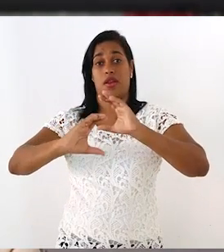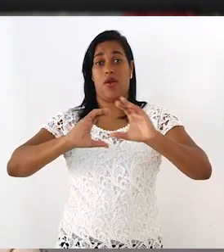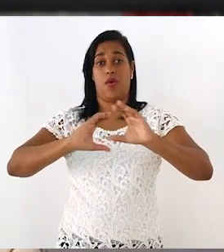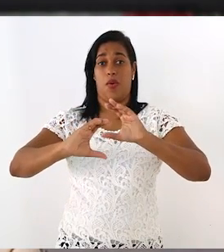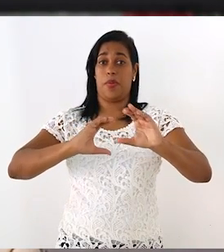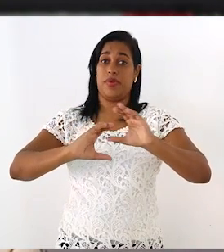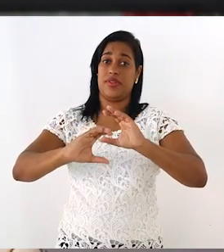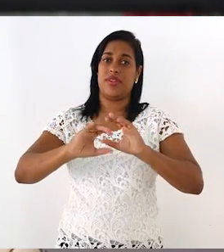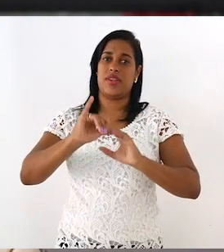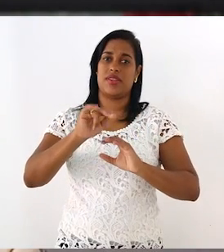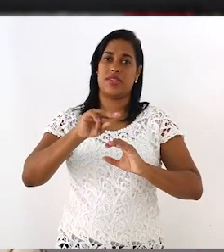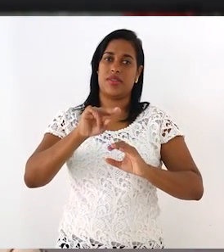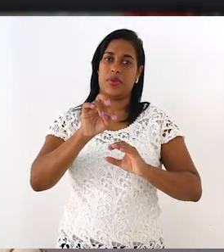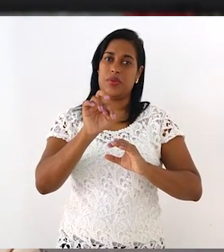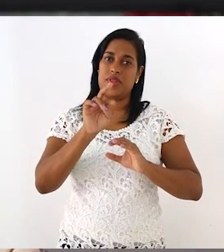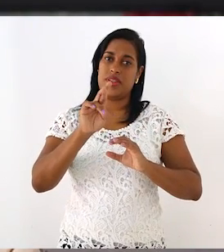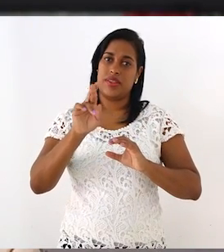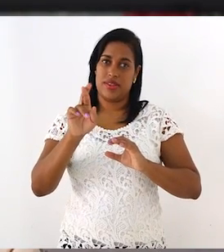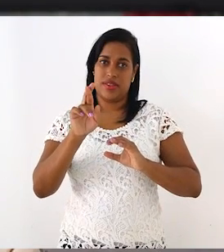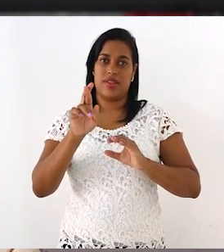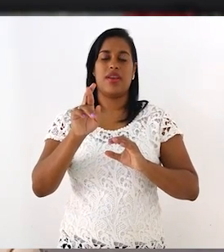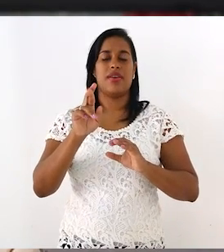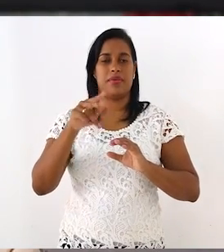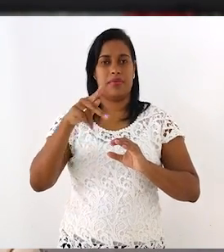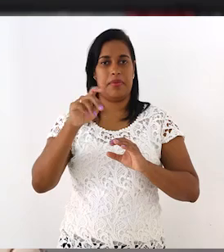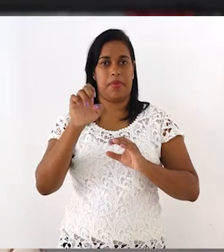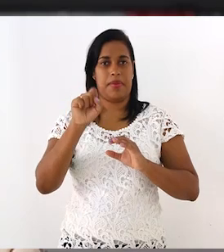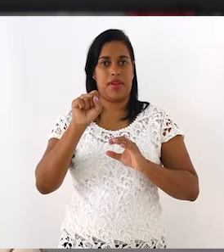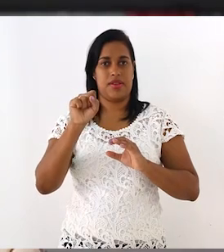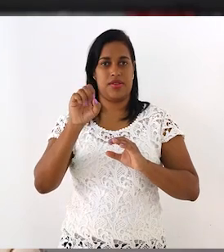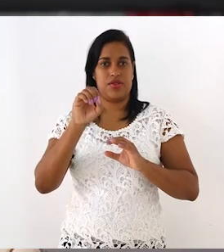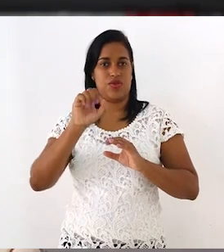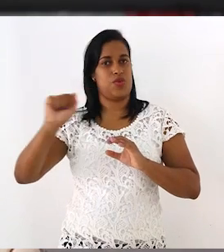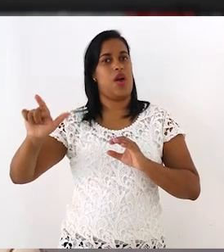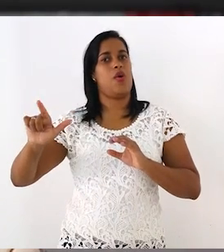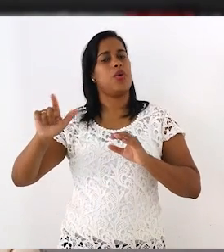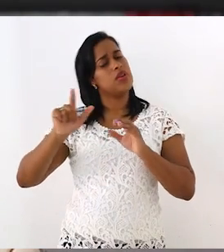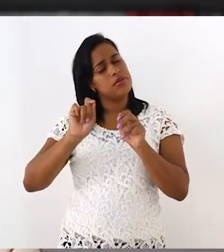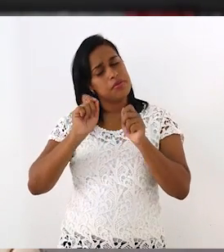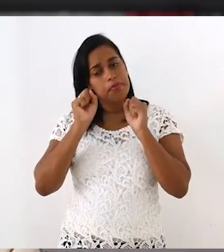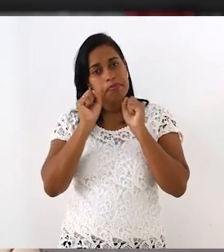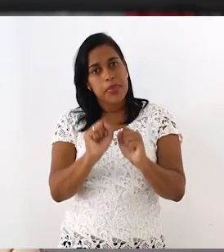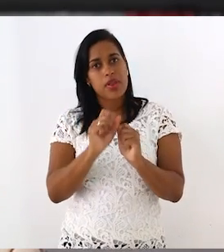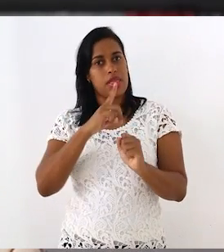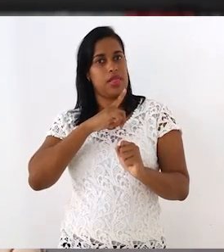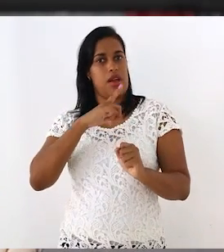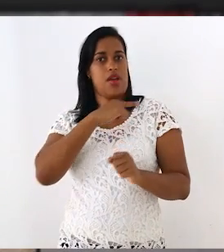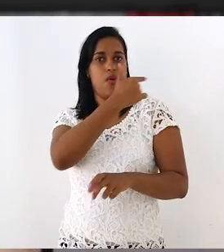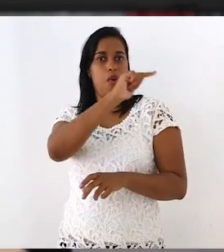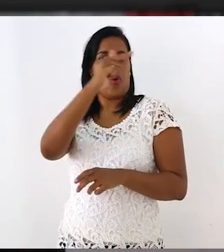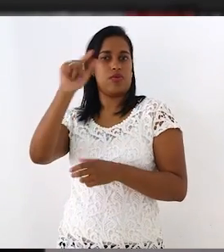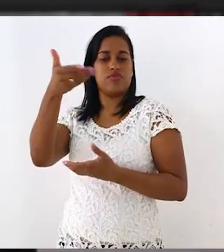comunicação interpessoal que ele pode construir com os outros.